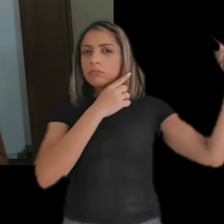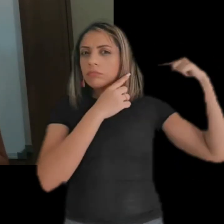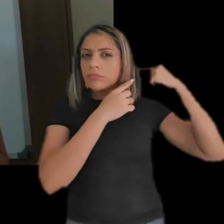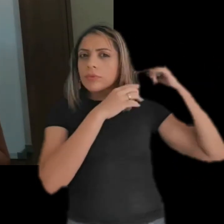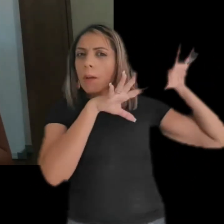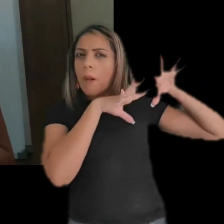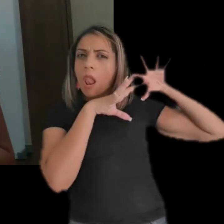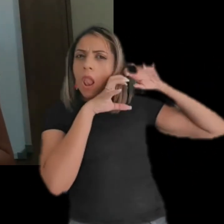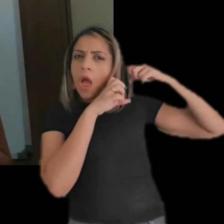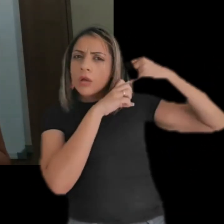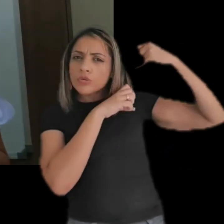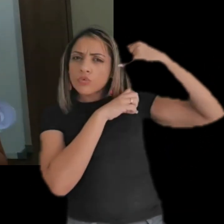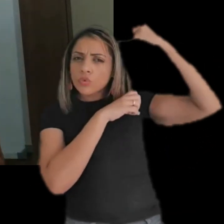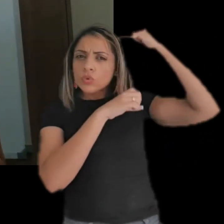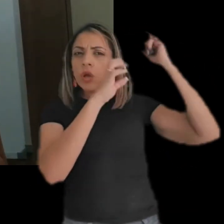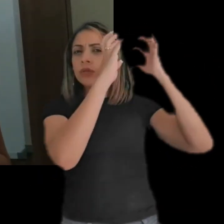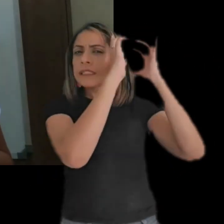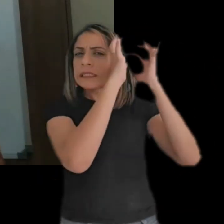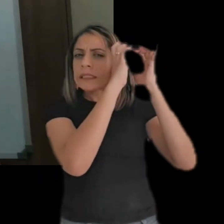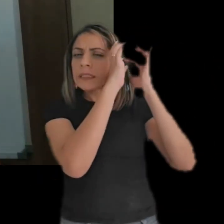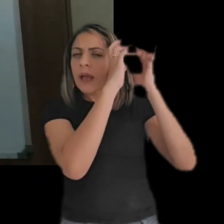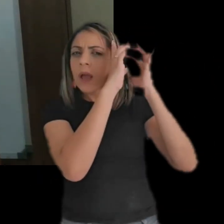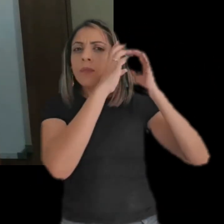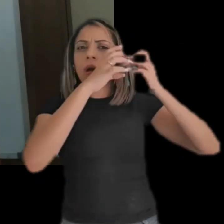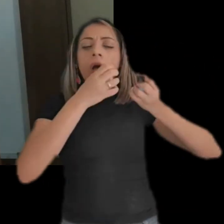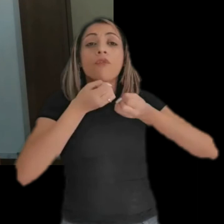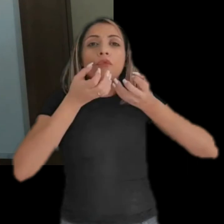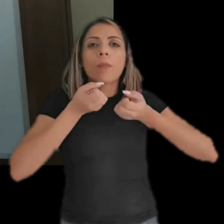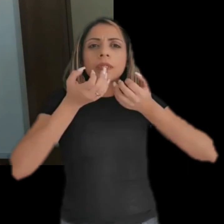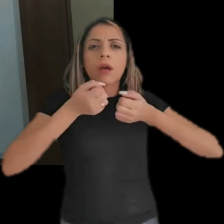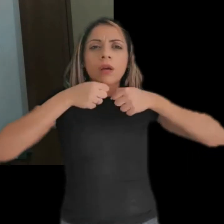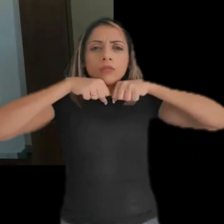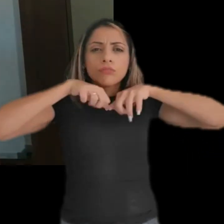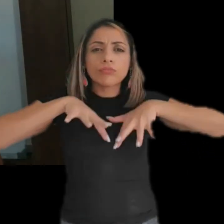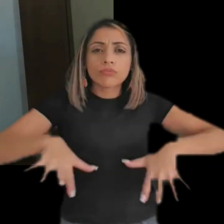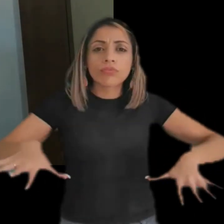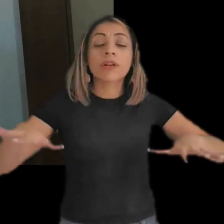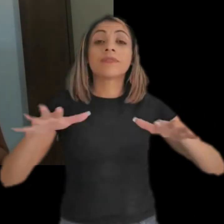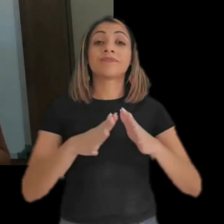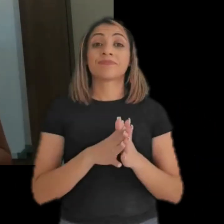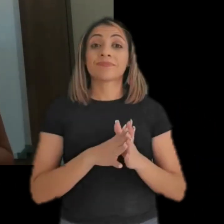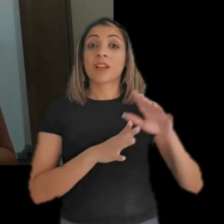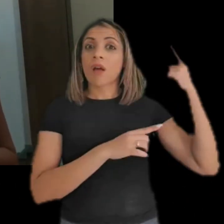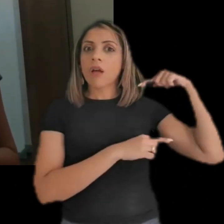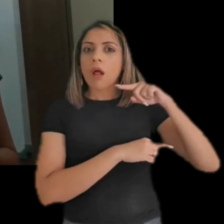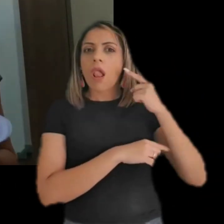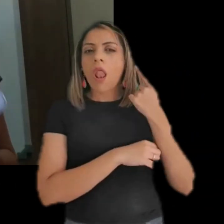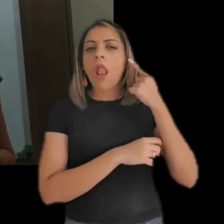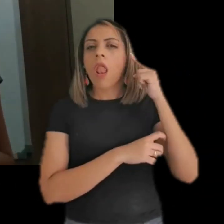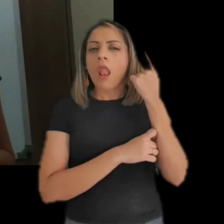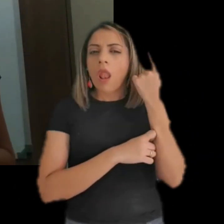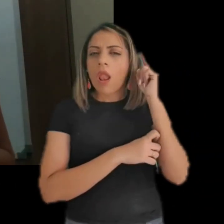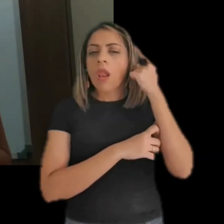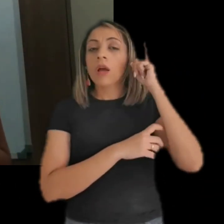esses sinais. É um caminho bem longo, né? Percorrendo aí todas essas divisões da orelha, né? Orelha